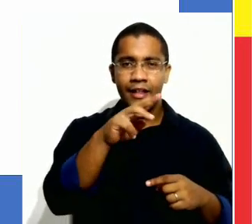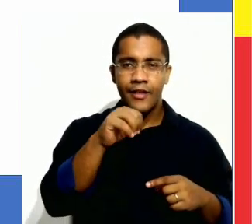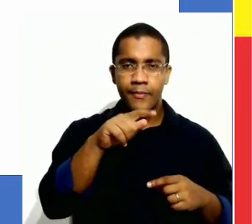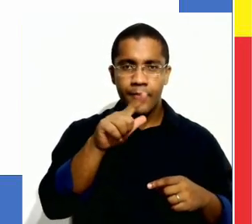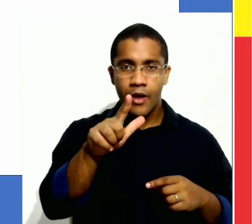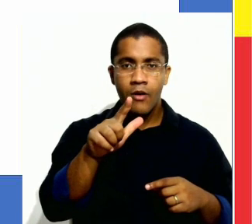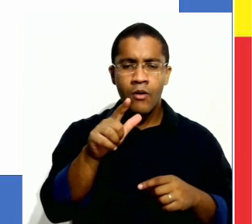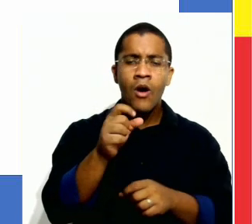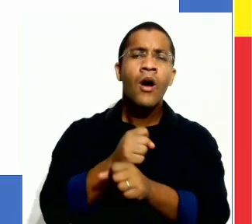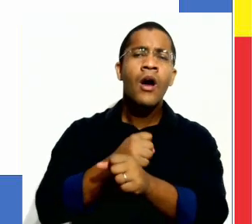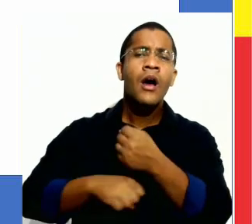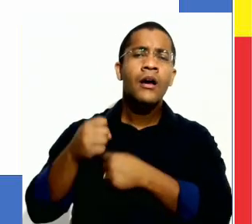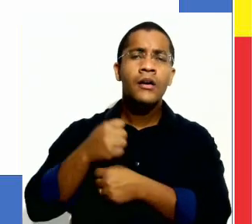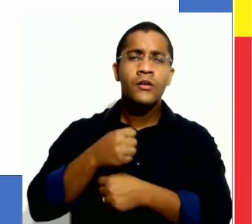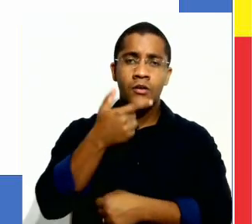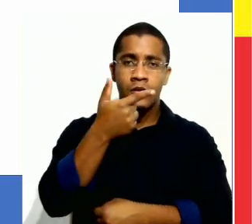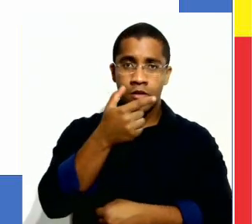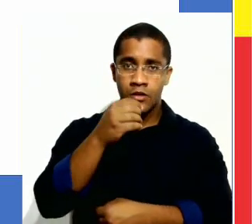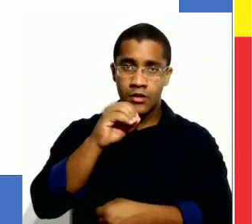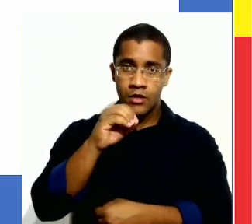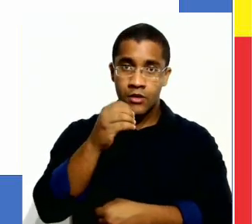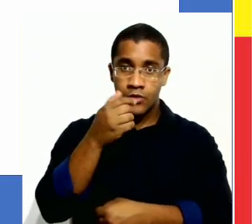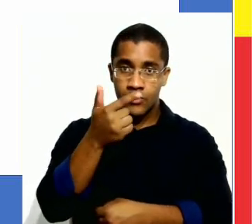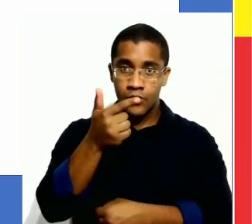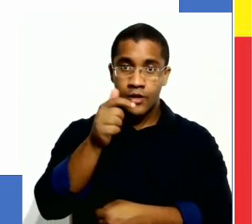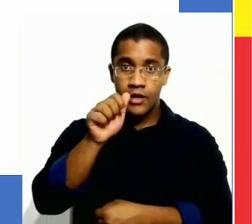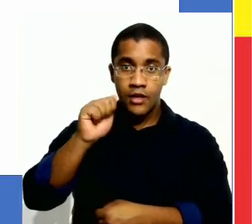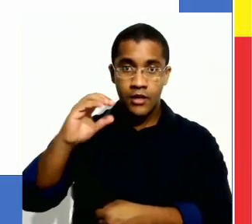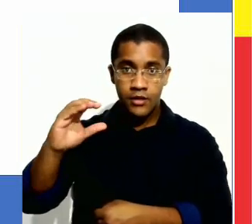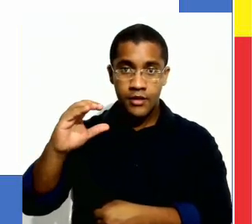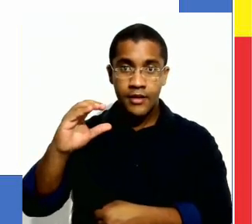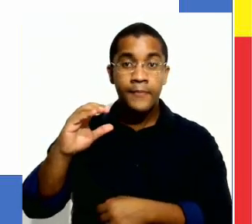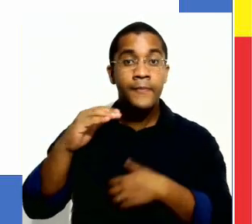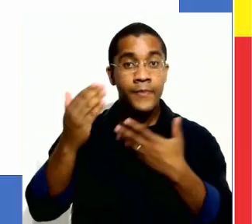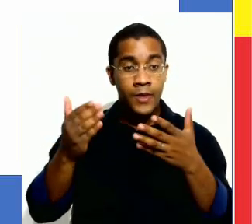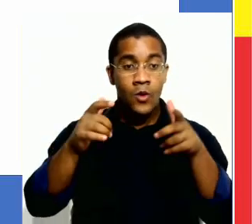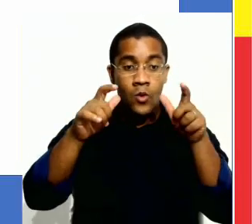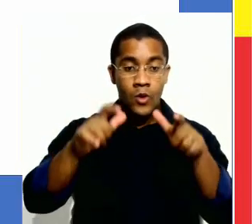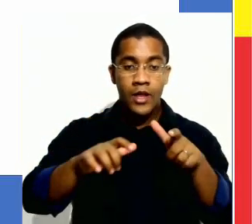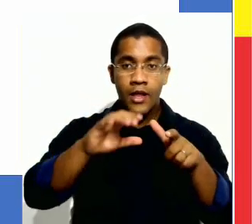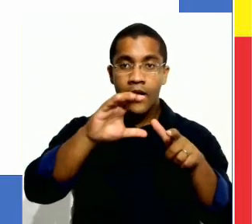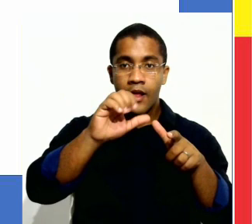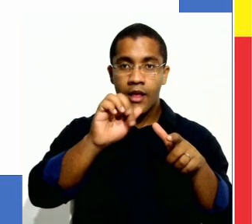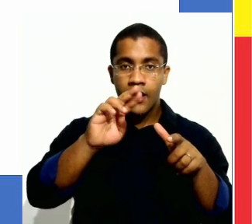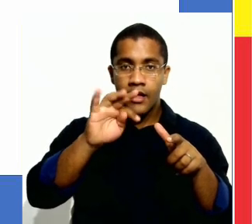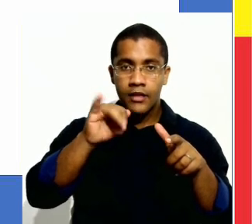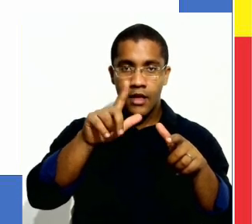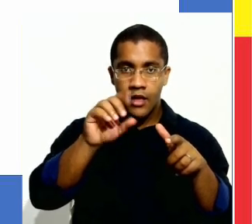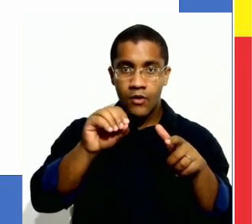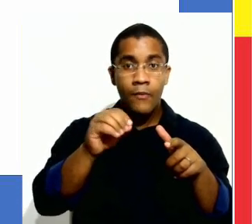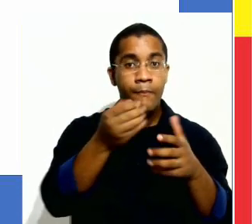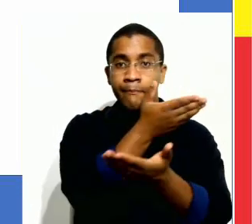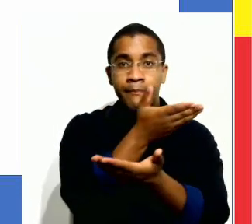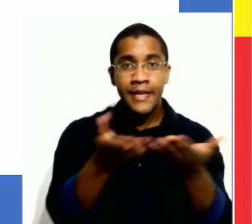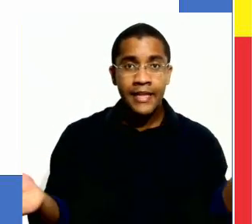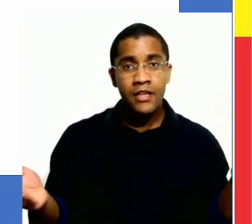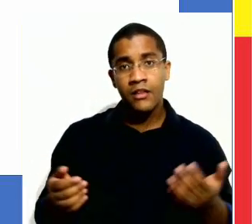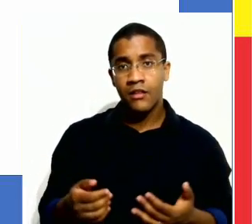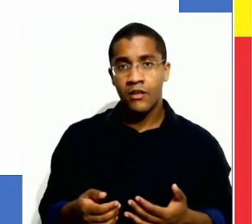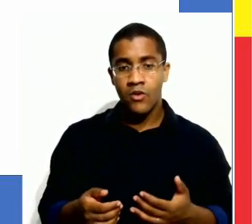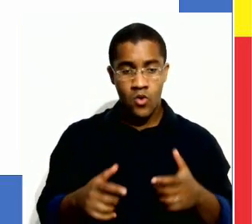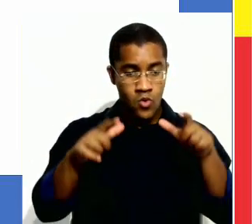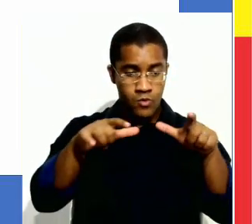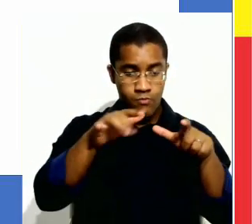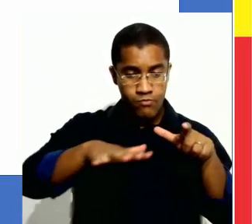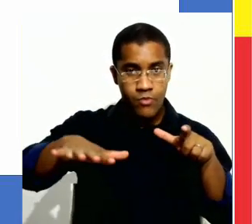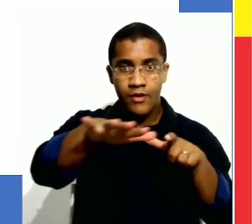202 AC. Cartago perdeu seus territórios ultramarinos,